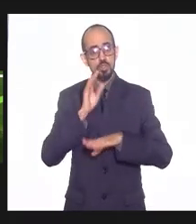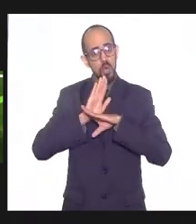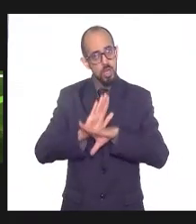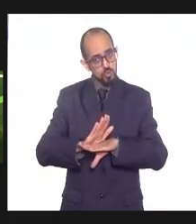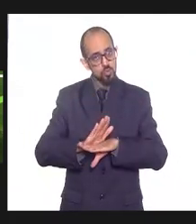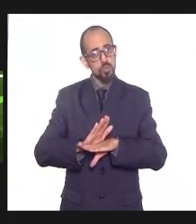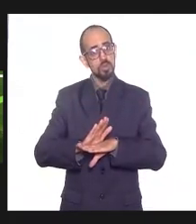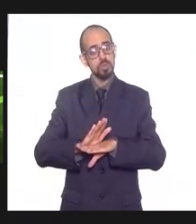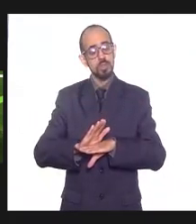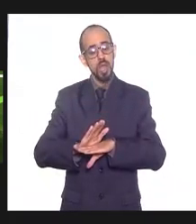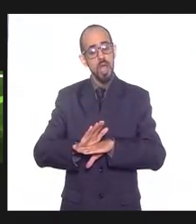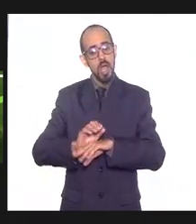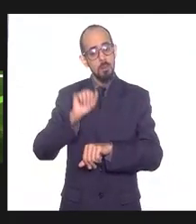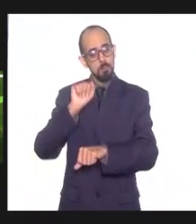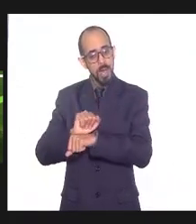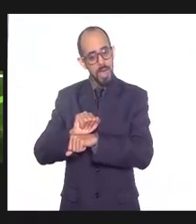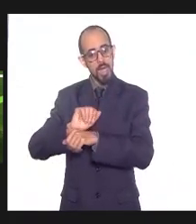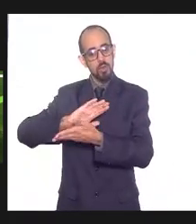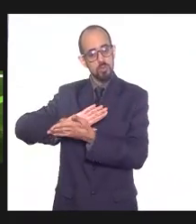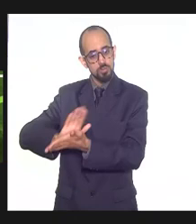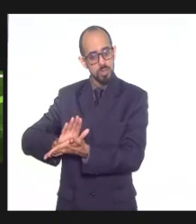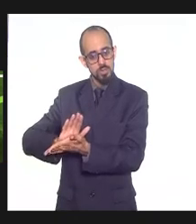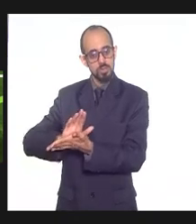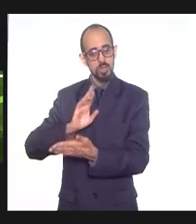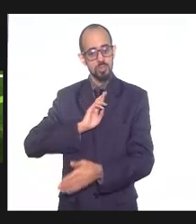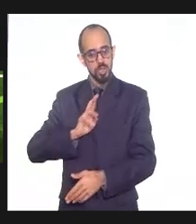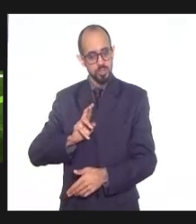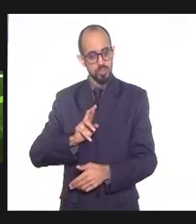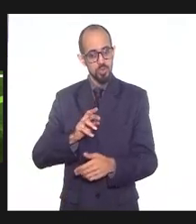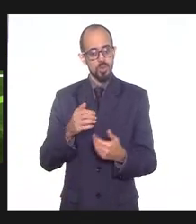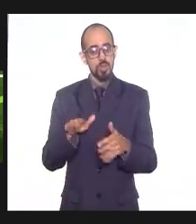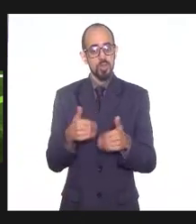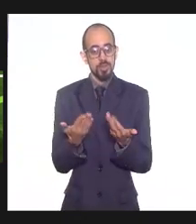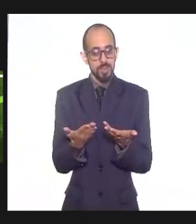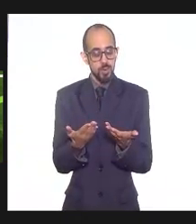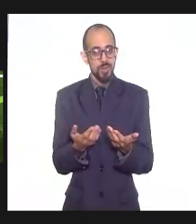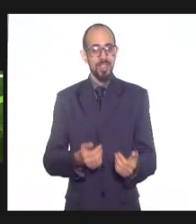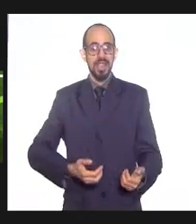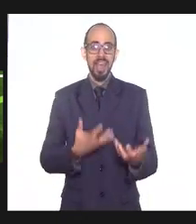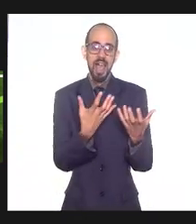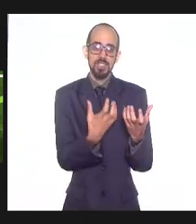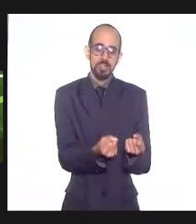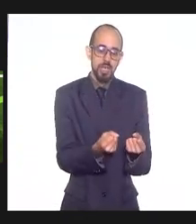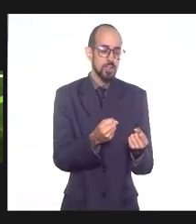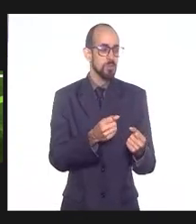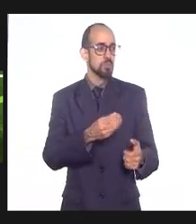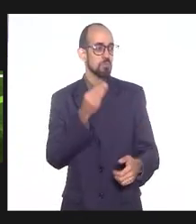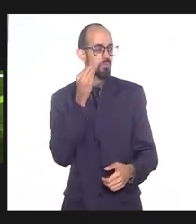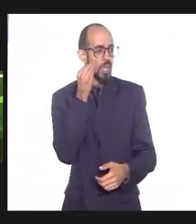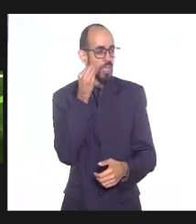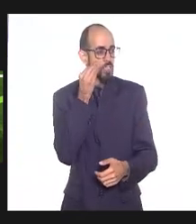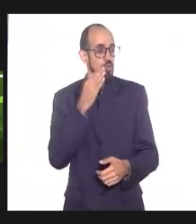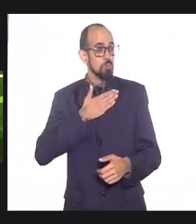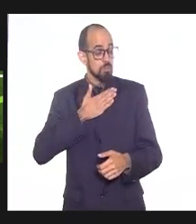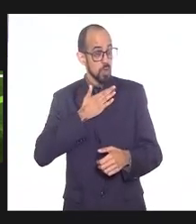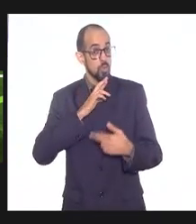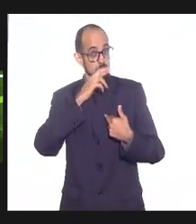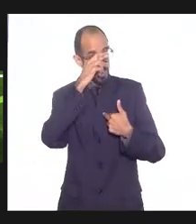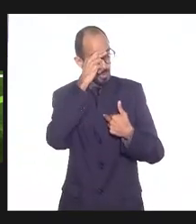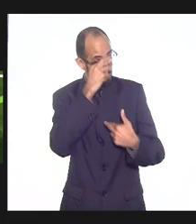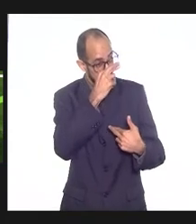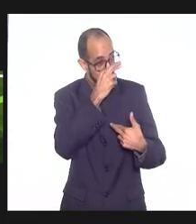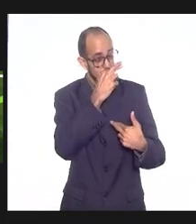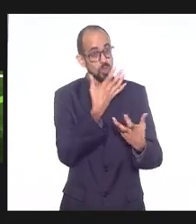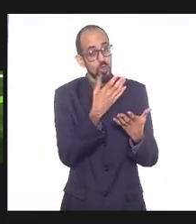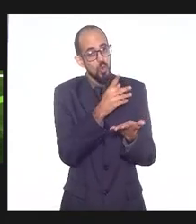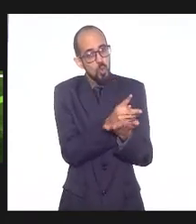tanto esse preconceito religioso. Então, que ela aceite o meu beijo respeitoso e continue credora da